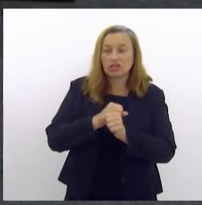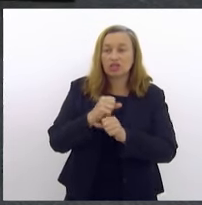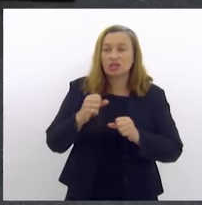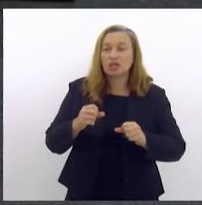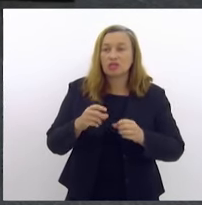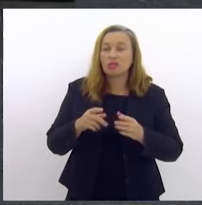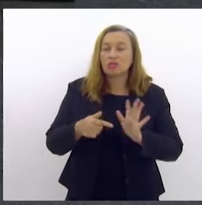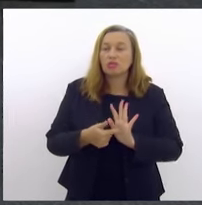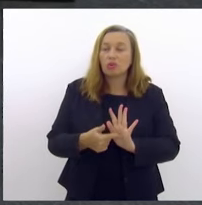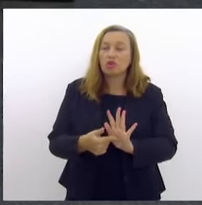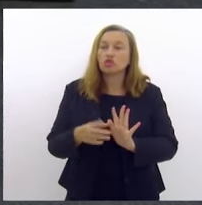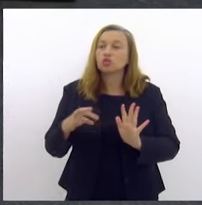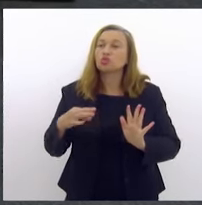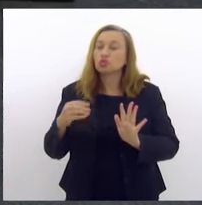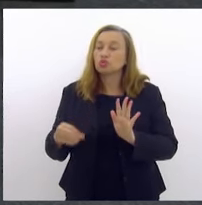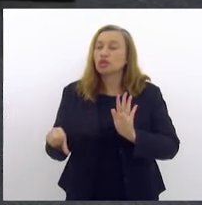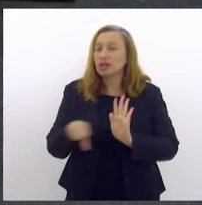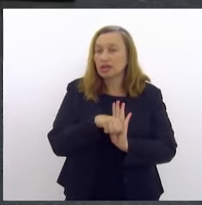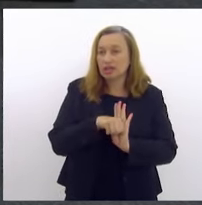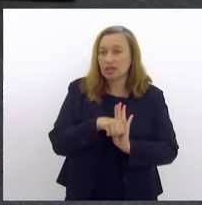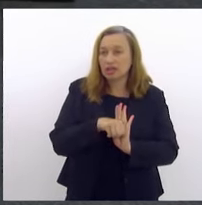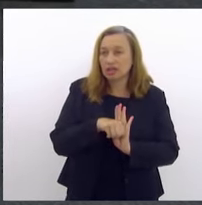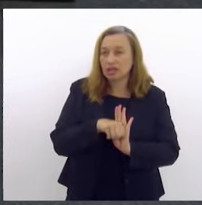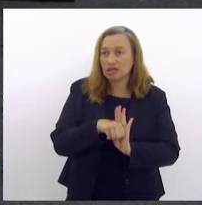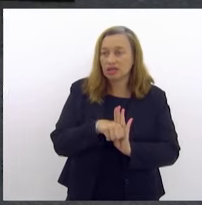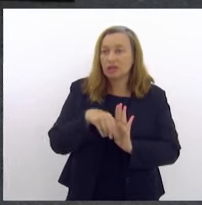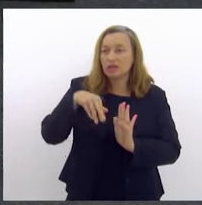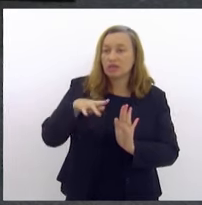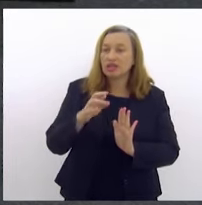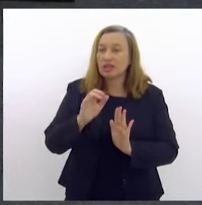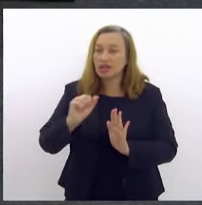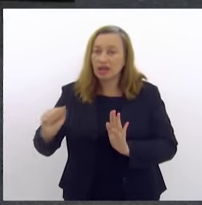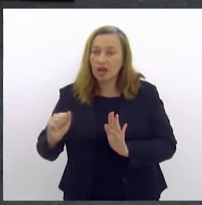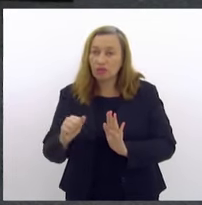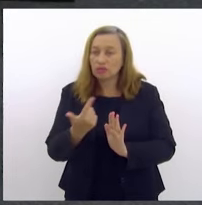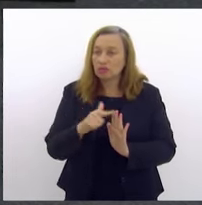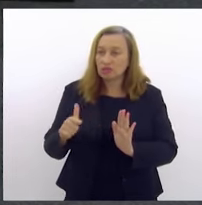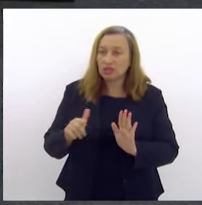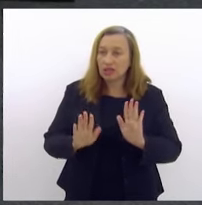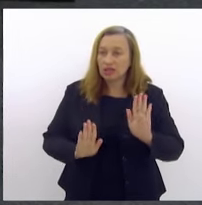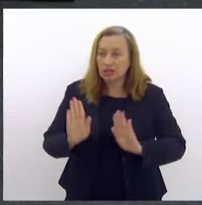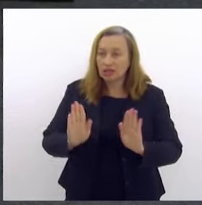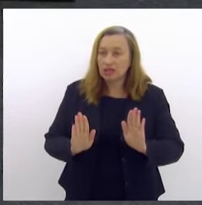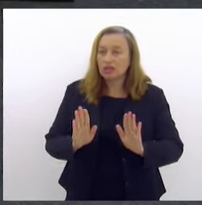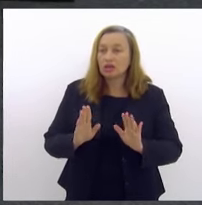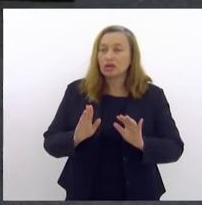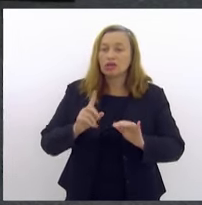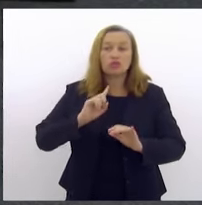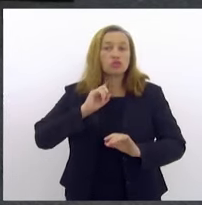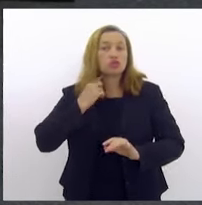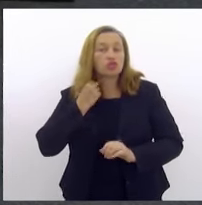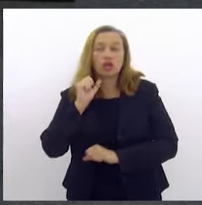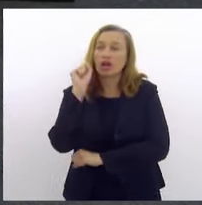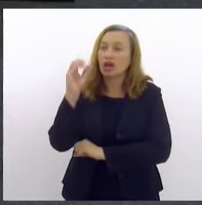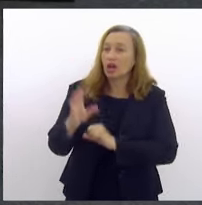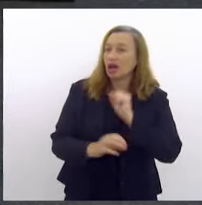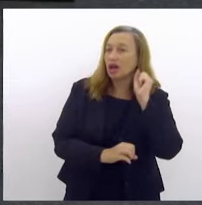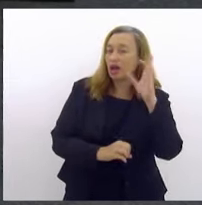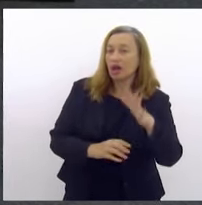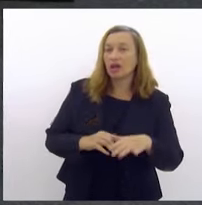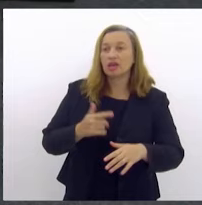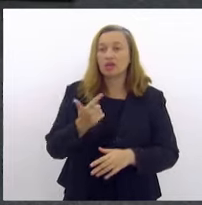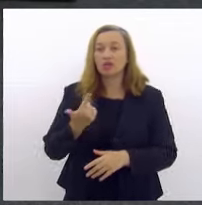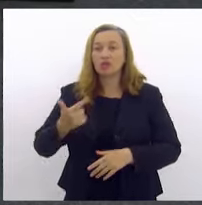que é crime, né? Minerar sem licença, poluir o meio ambiente, intoxicar, etc.,